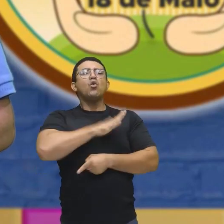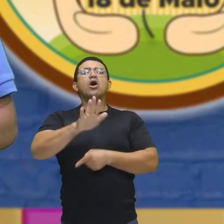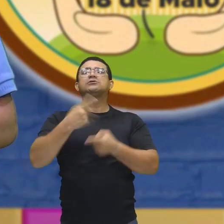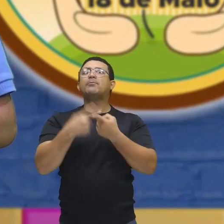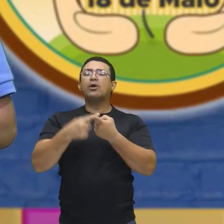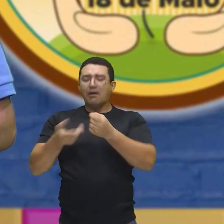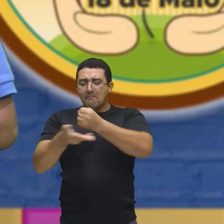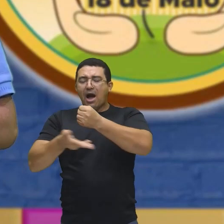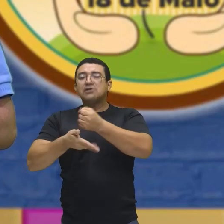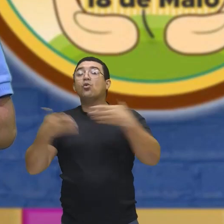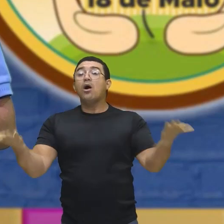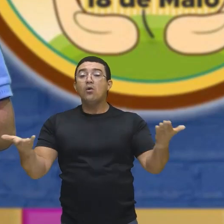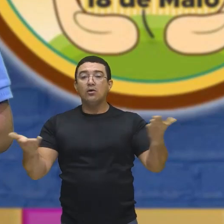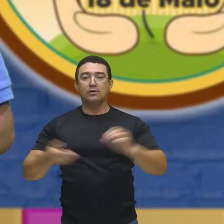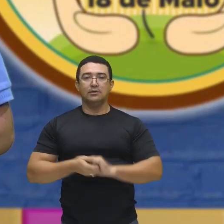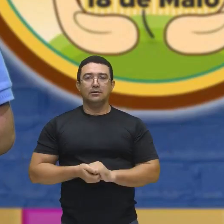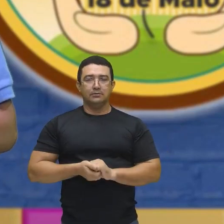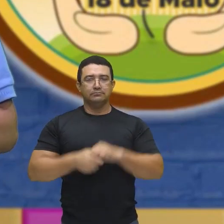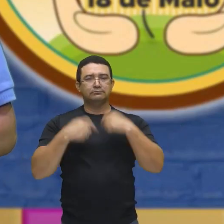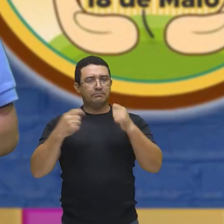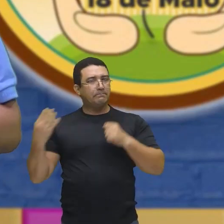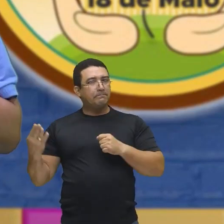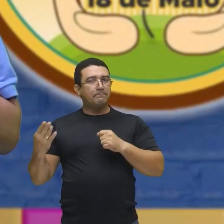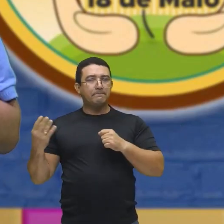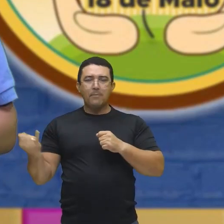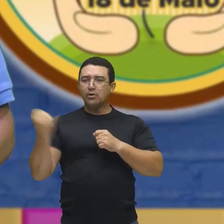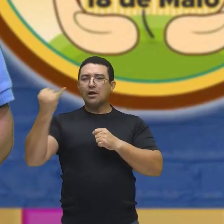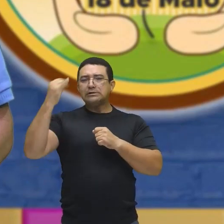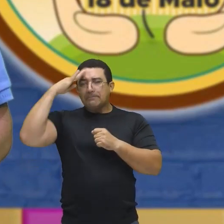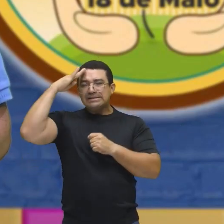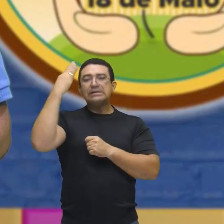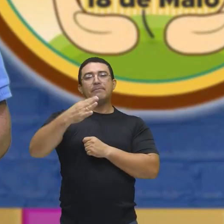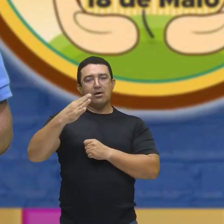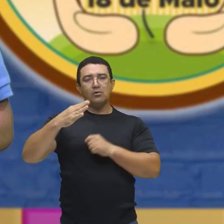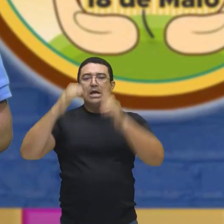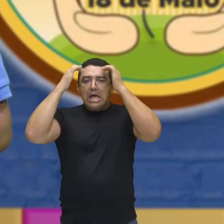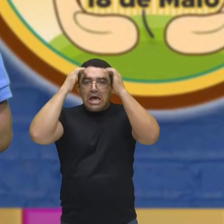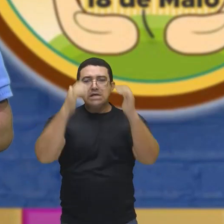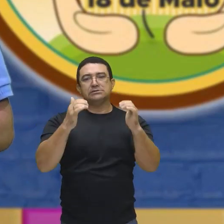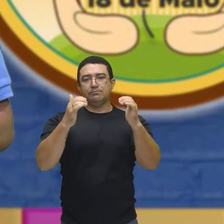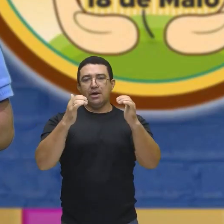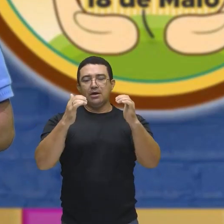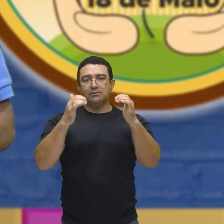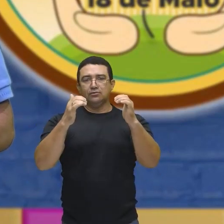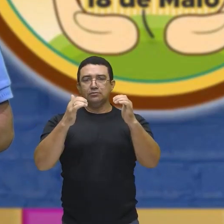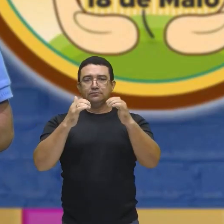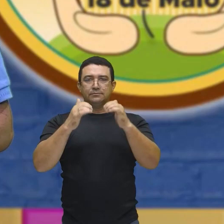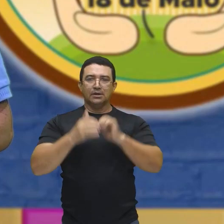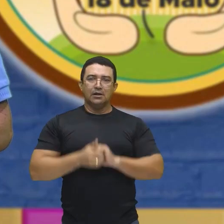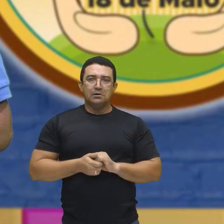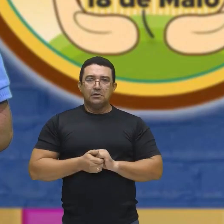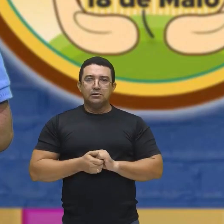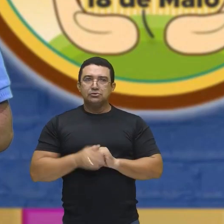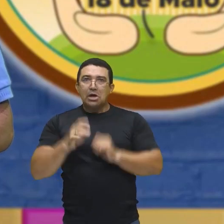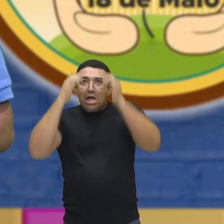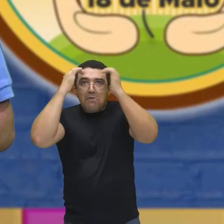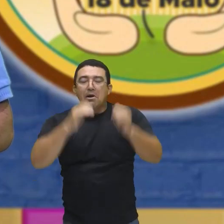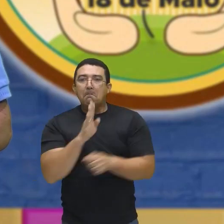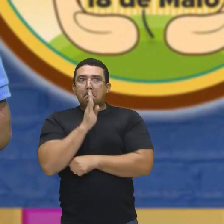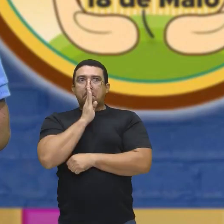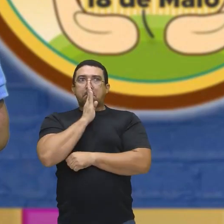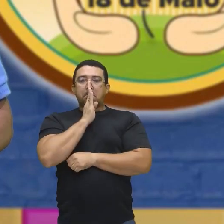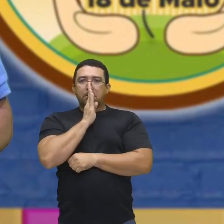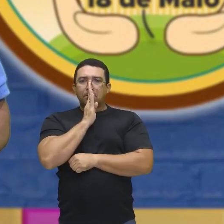Principalmente o respeito. Respeitar. O respeitar não é ficar calado, não.